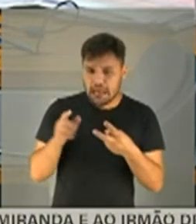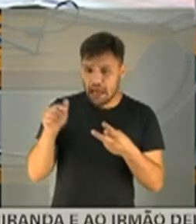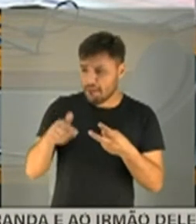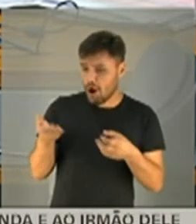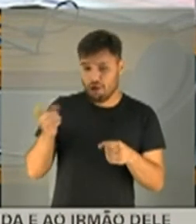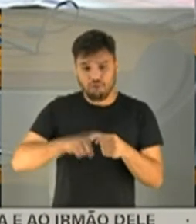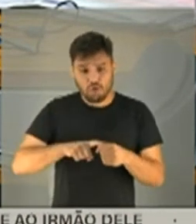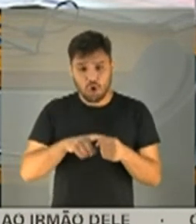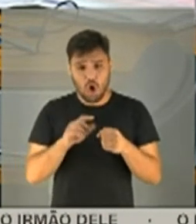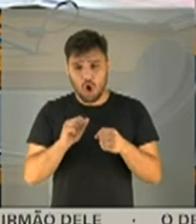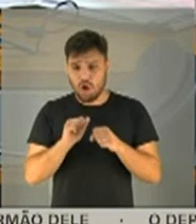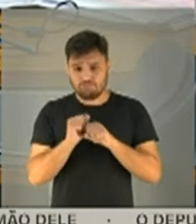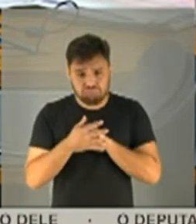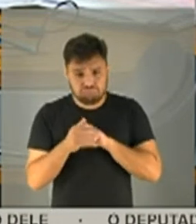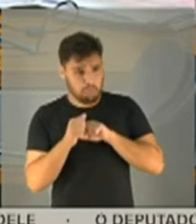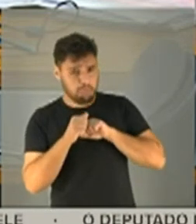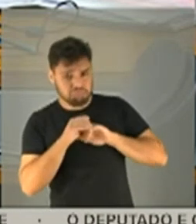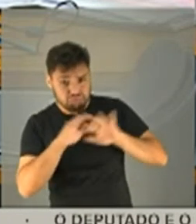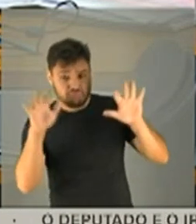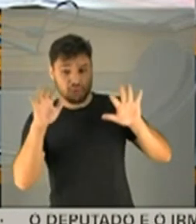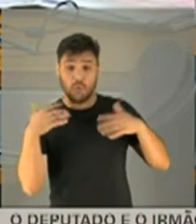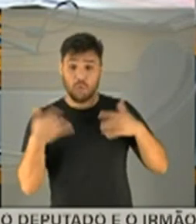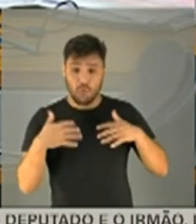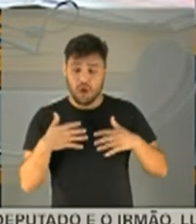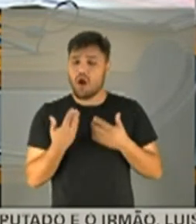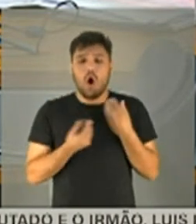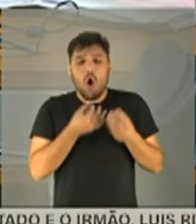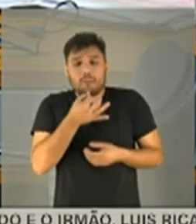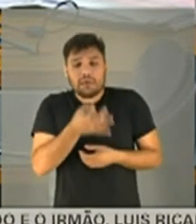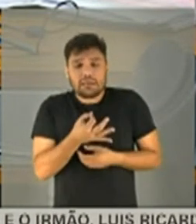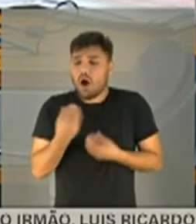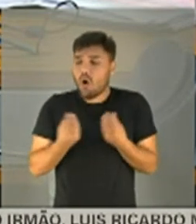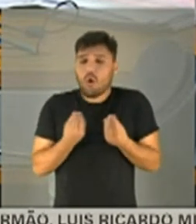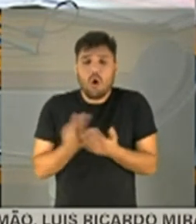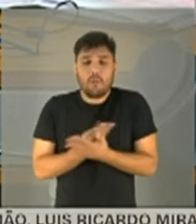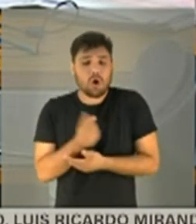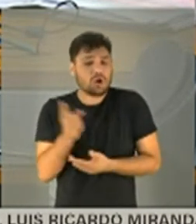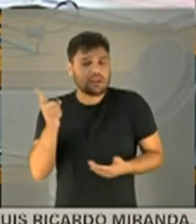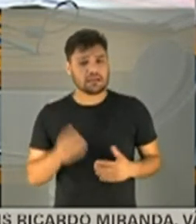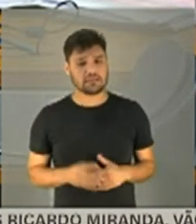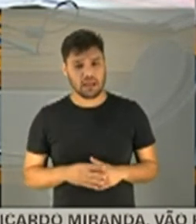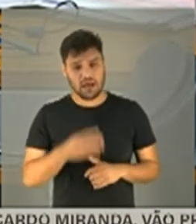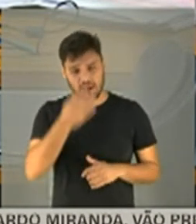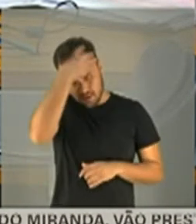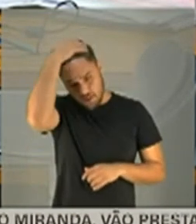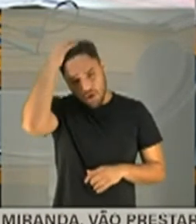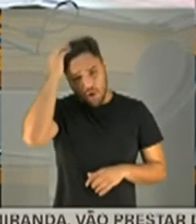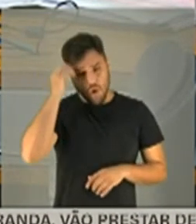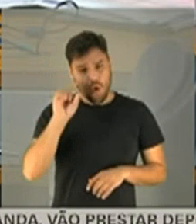quadro epidemiológico, o senhor poderia avaliar essa situação? O que está errado